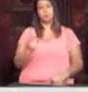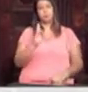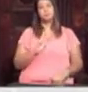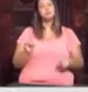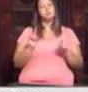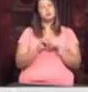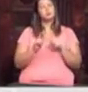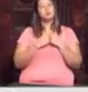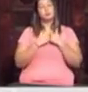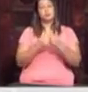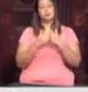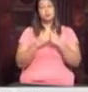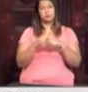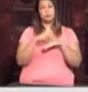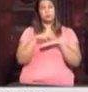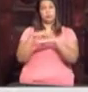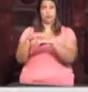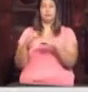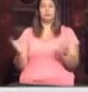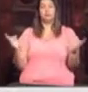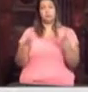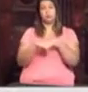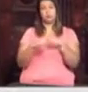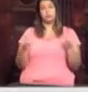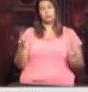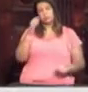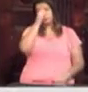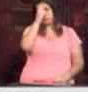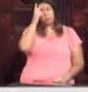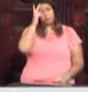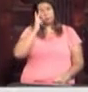transporte coletivo intermunicipal.